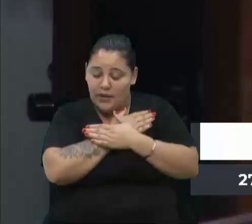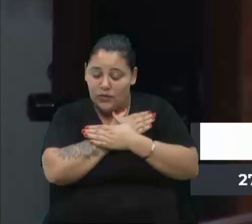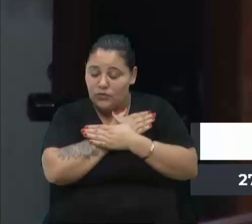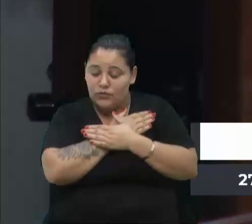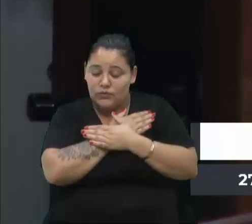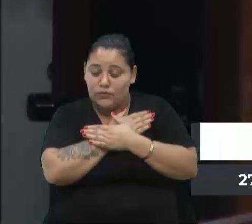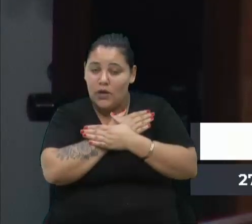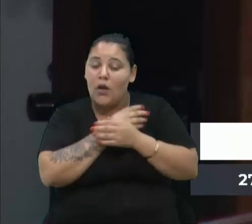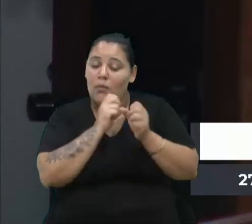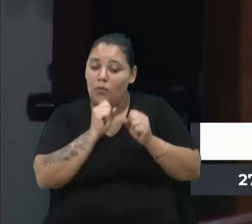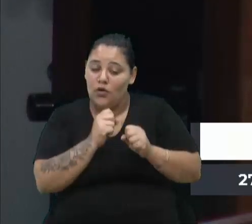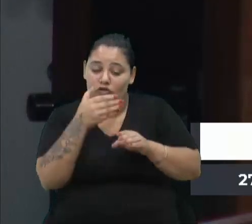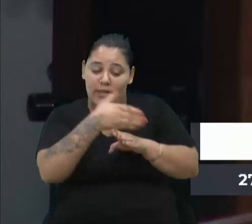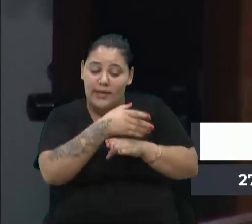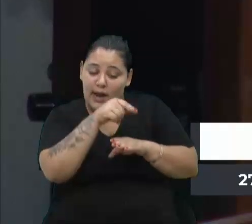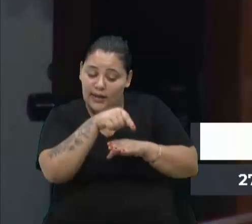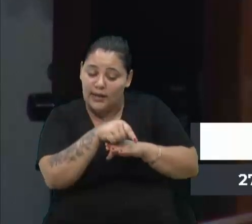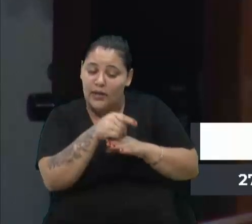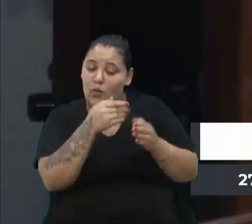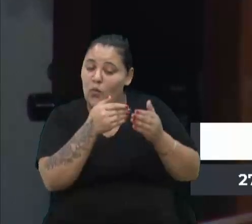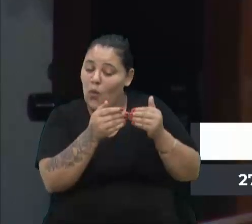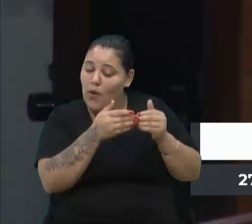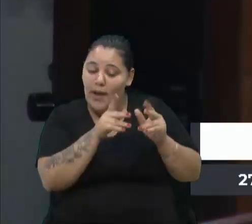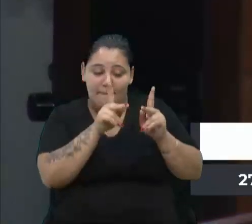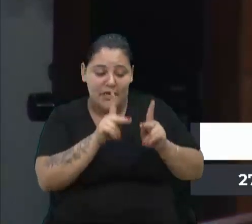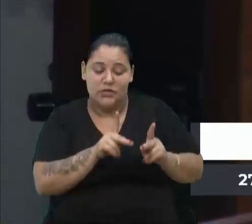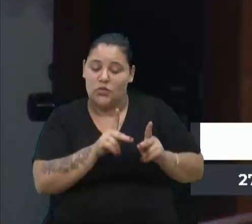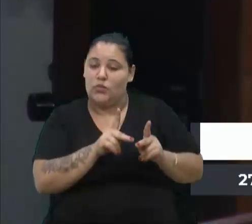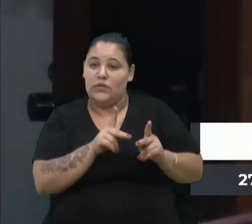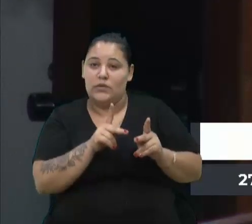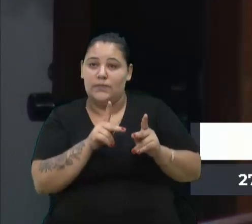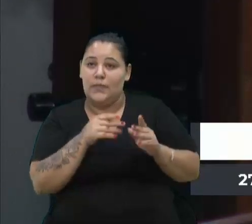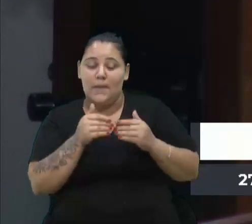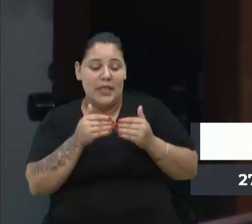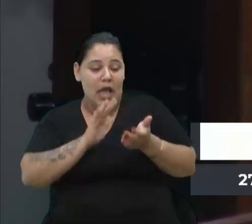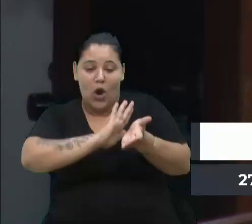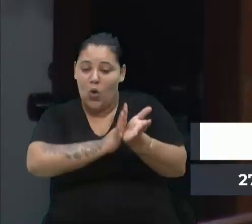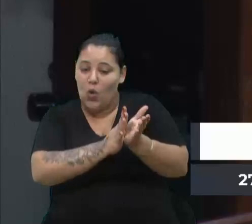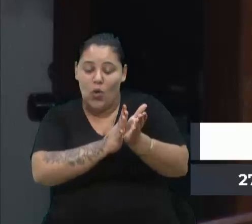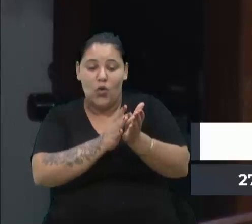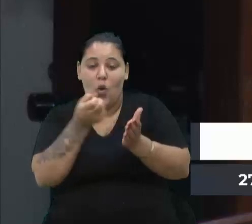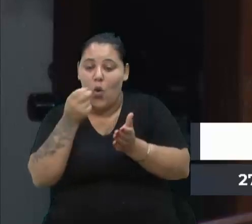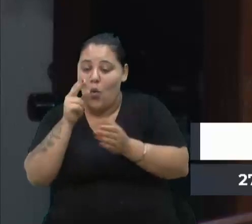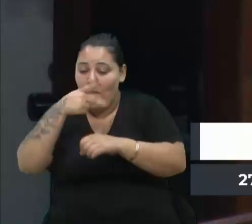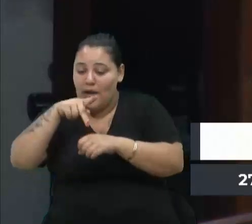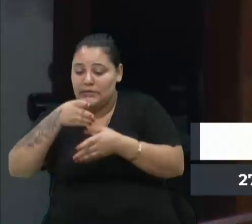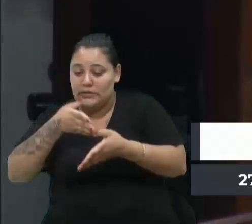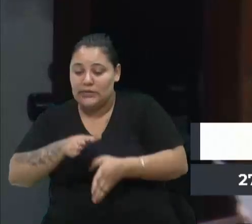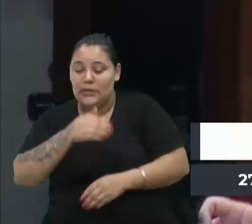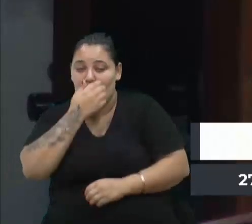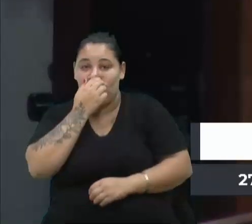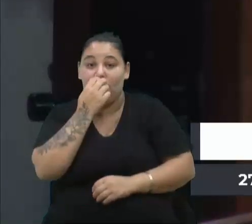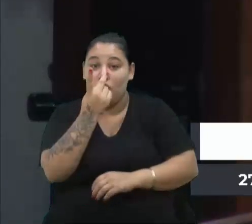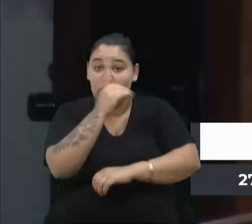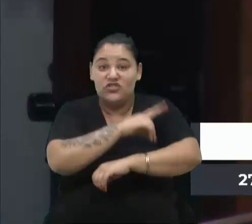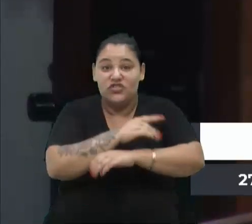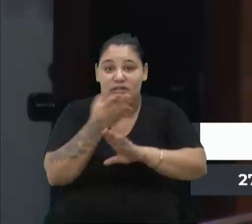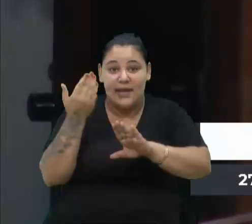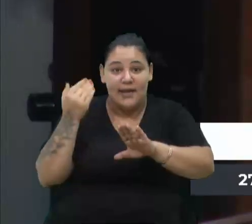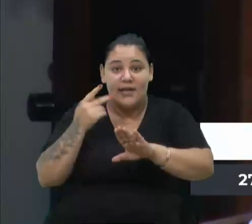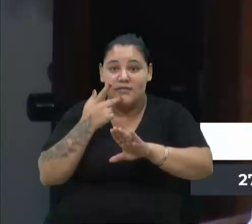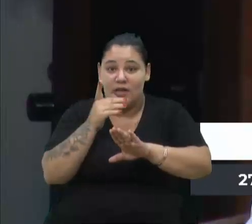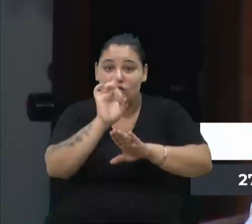origem. São Paulo, 21 de março de 2023, então, há 2 dias atrás. Então,